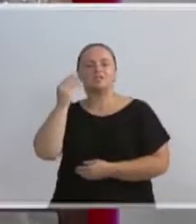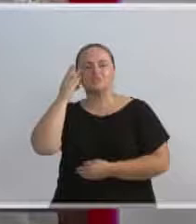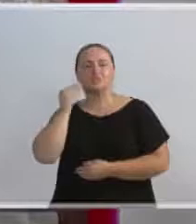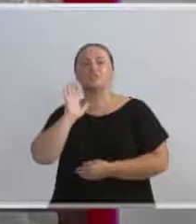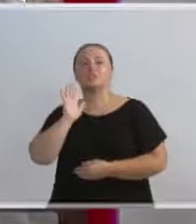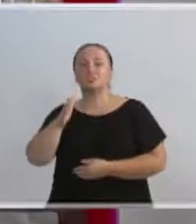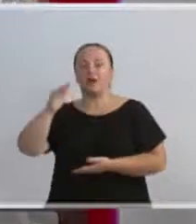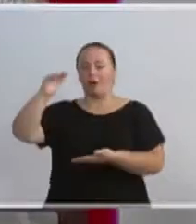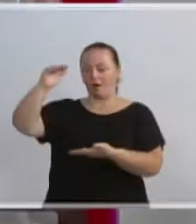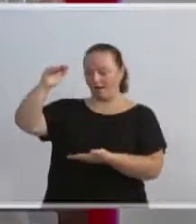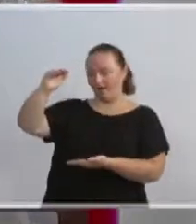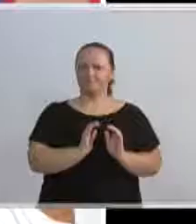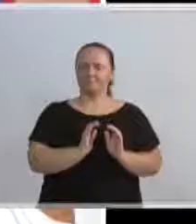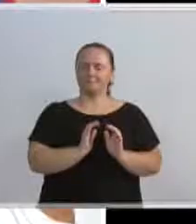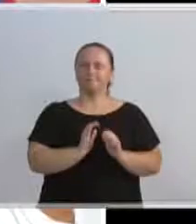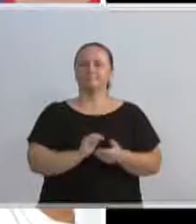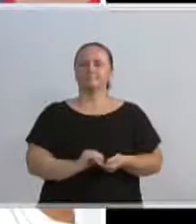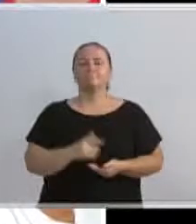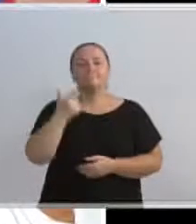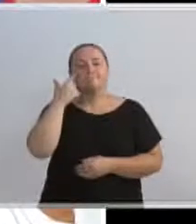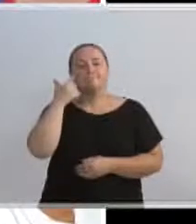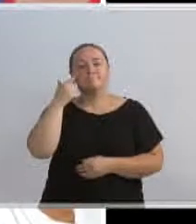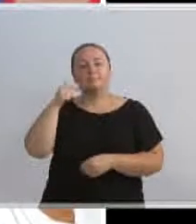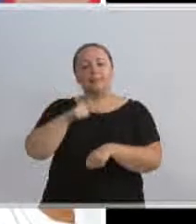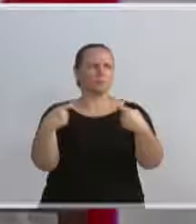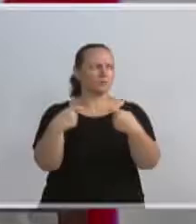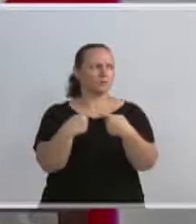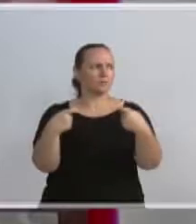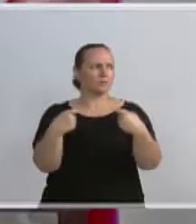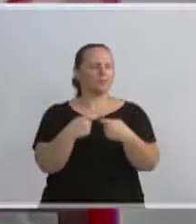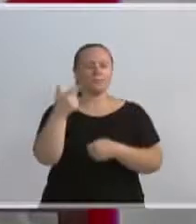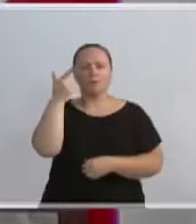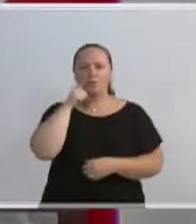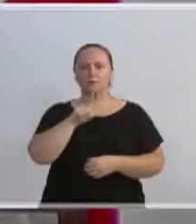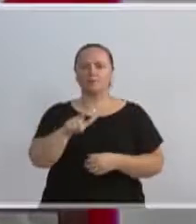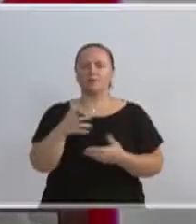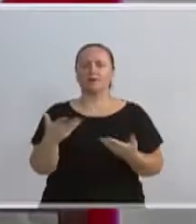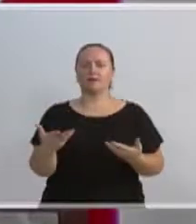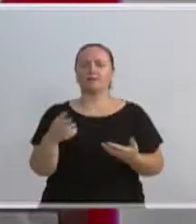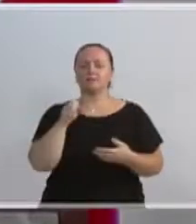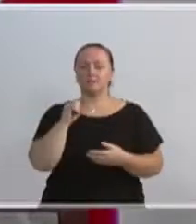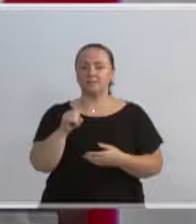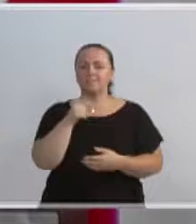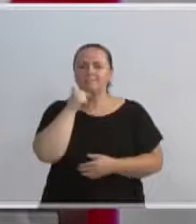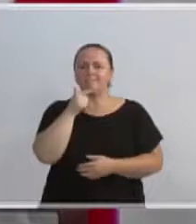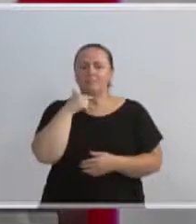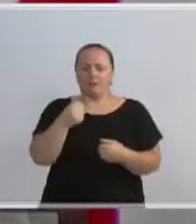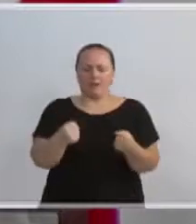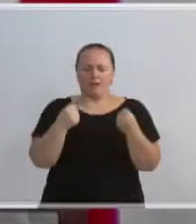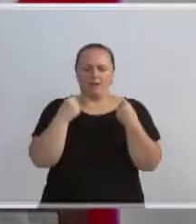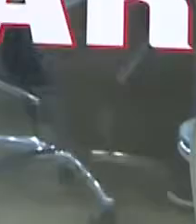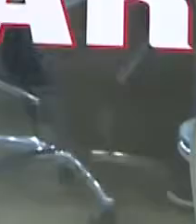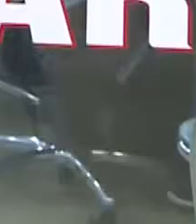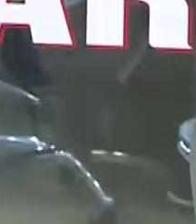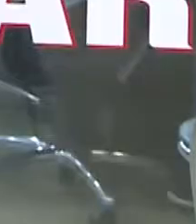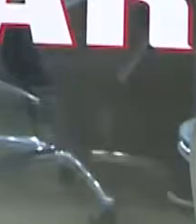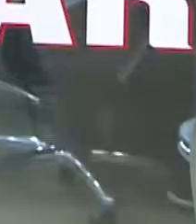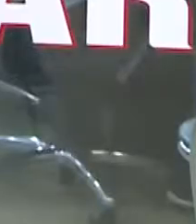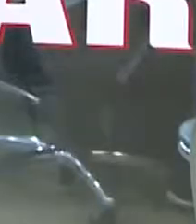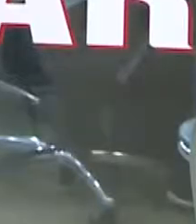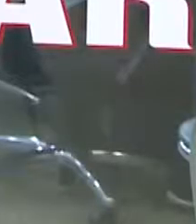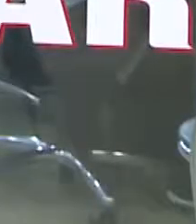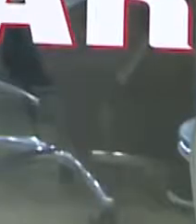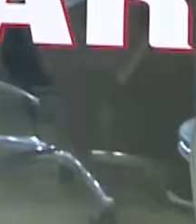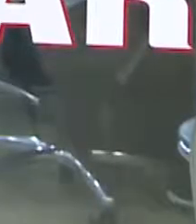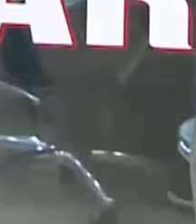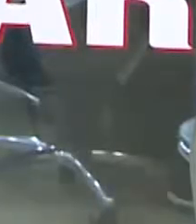beneficente na seqüência falou de uma visita que fez à apae e que a entidade precisa de apoio me comprometi